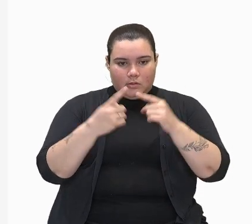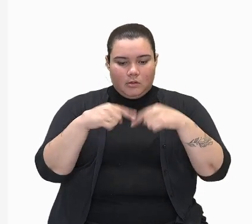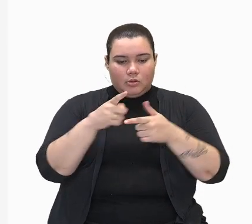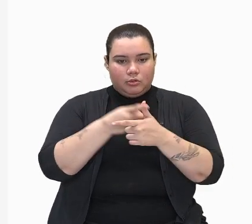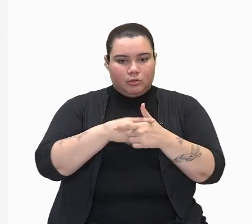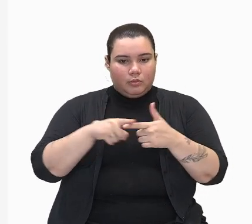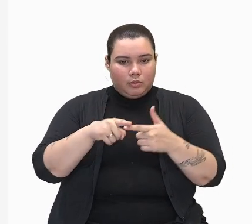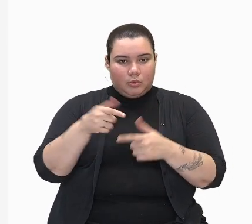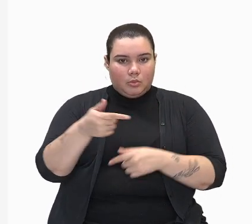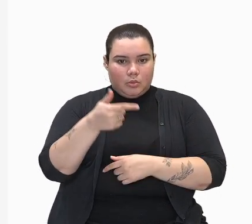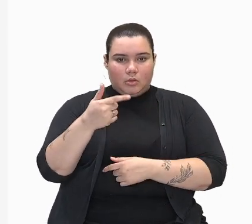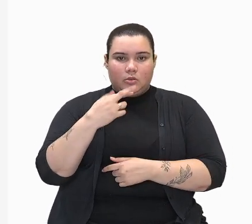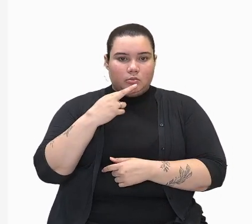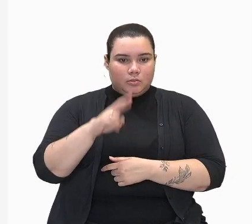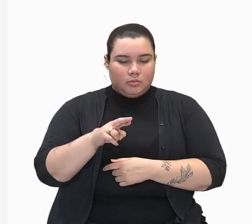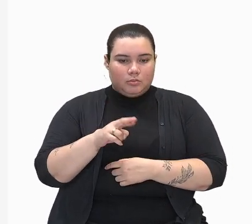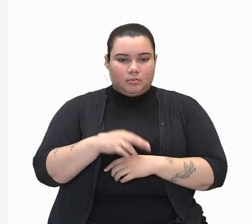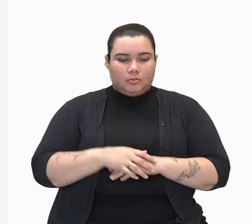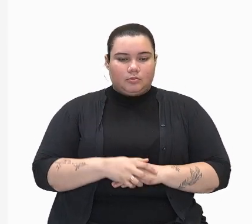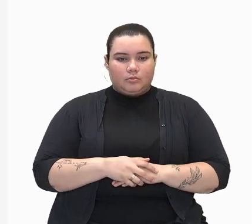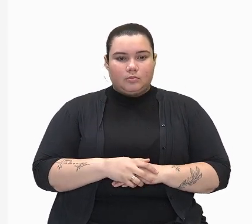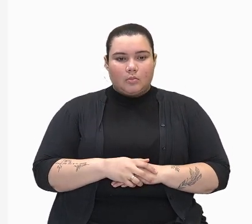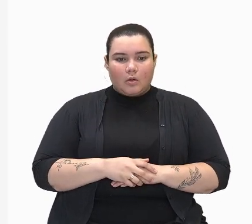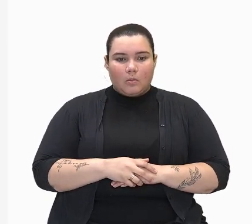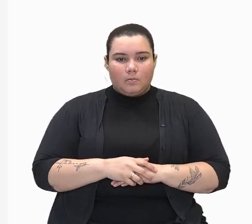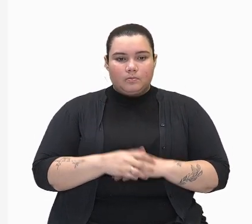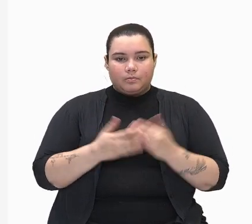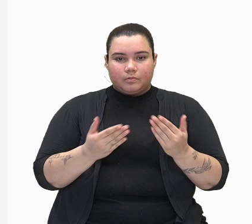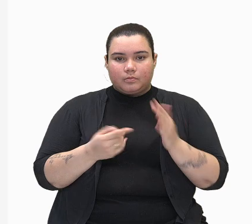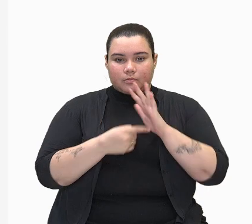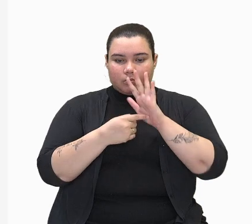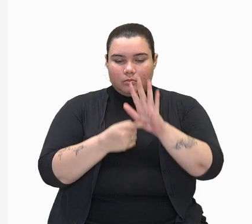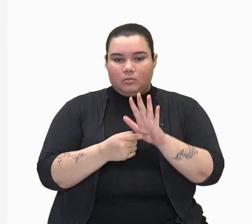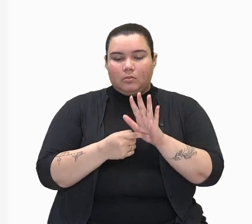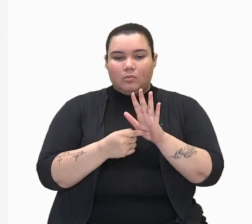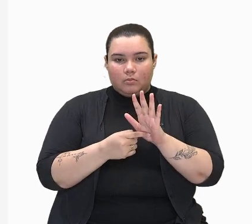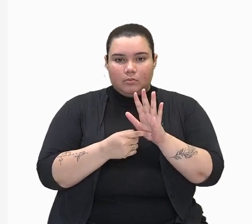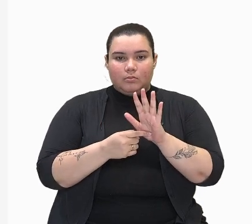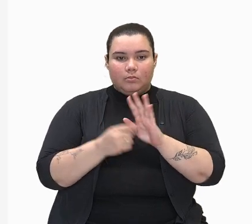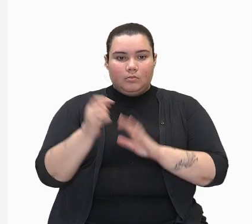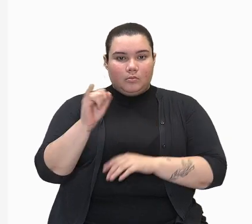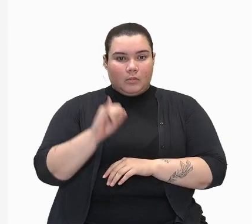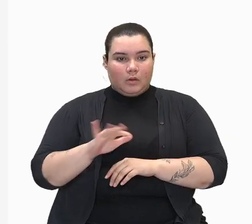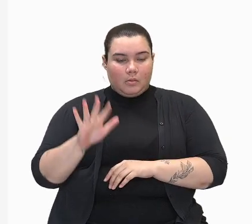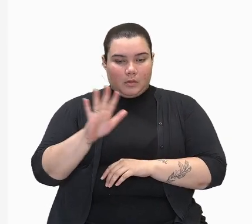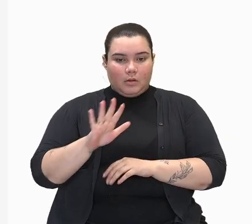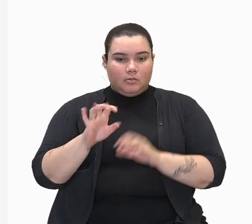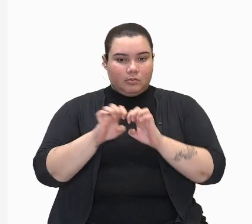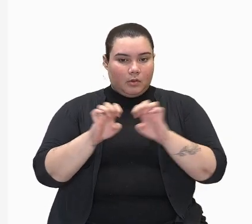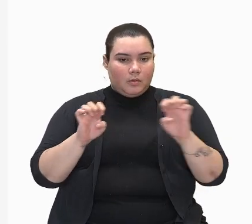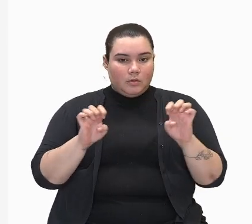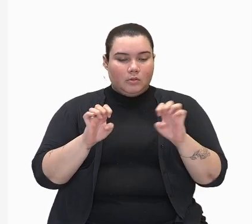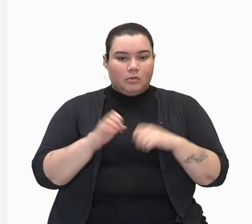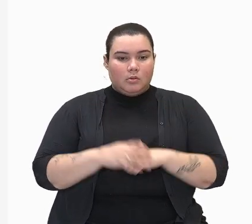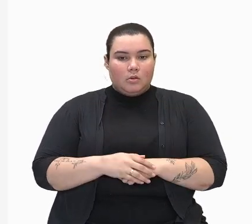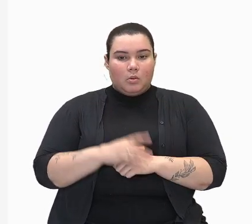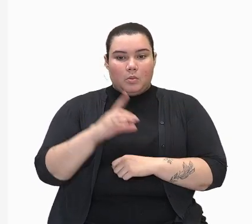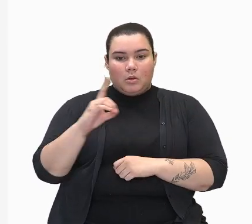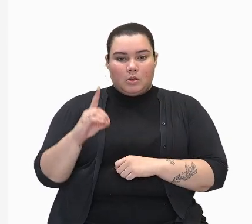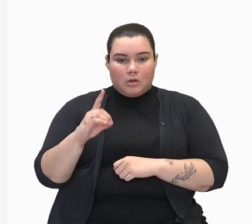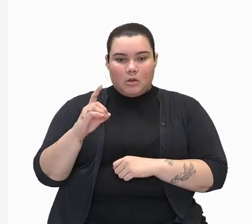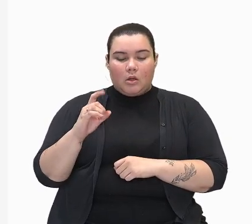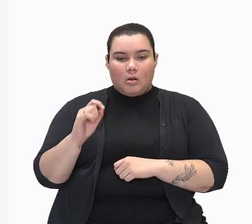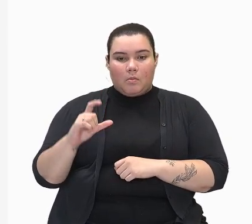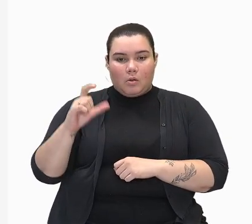divide por 2. Então, como foi mostrado aí no nosso enunciado, né? Diagonal maior